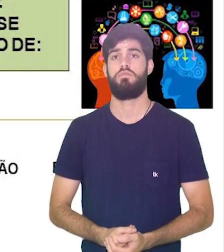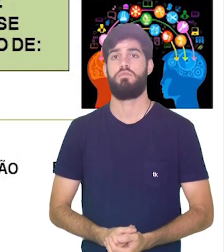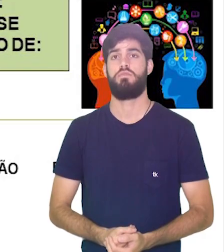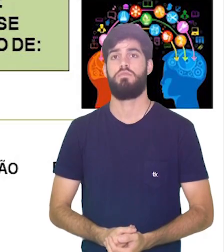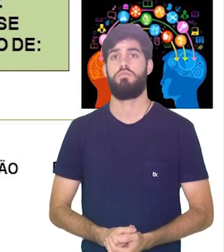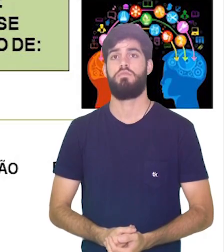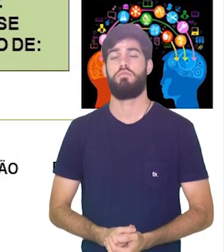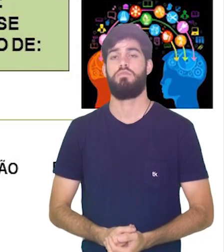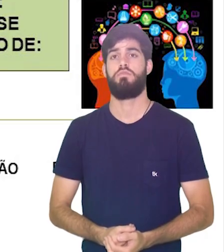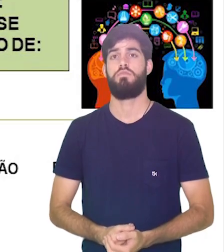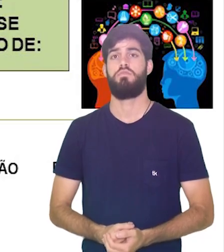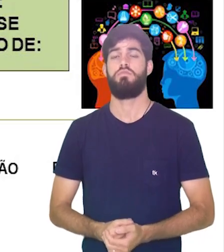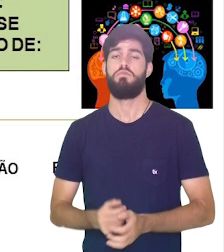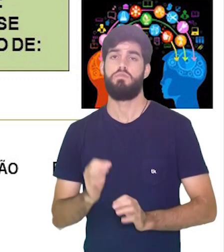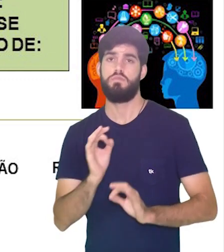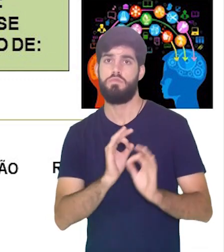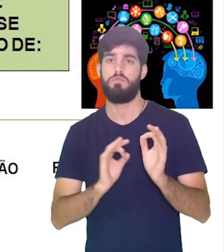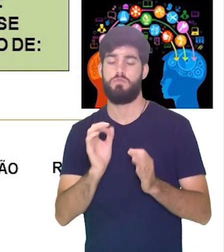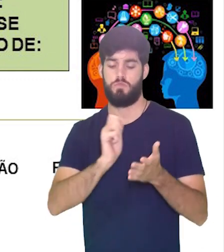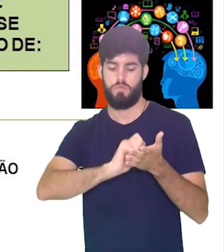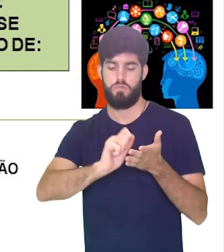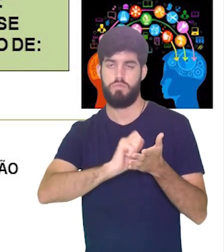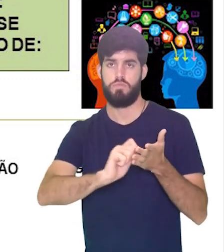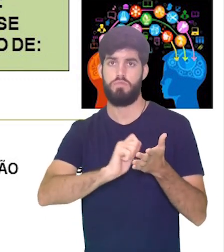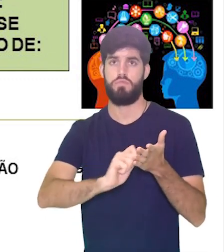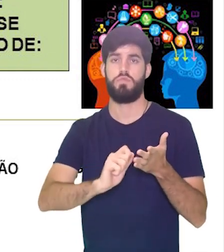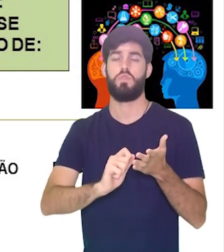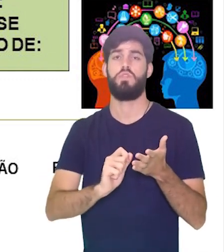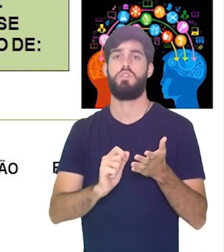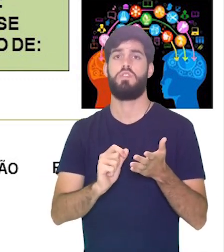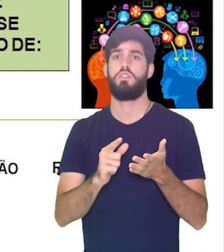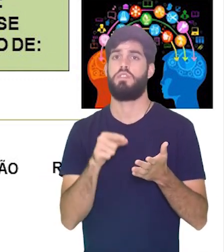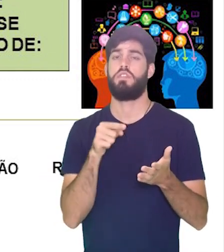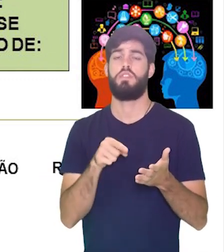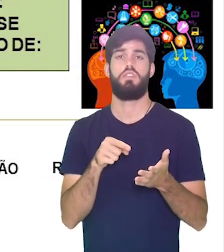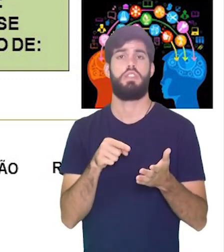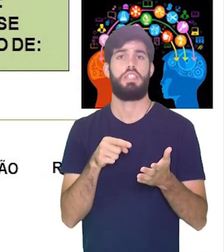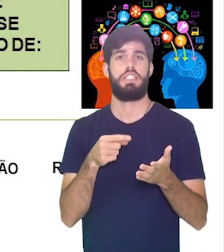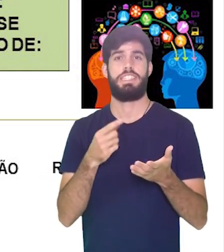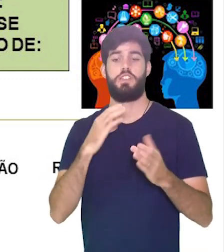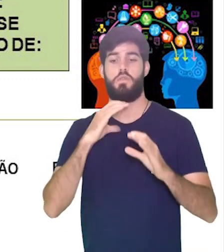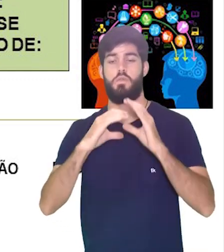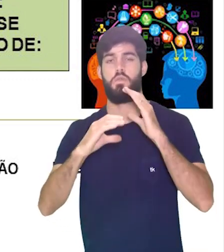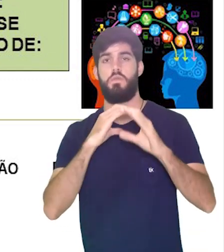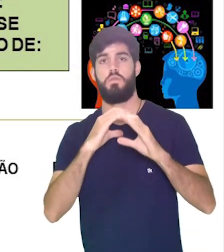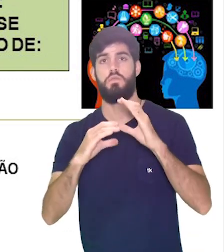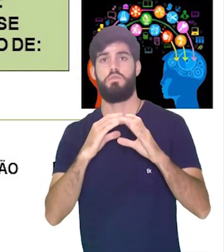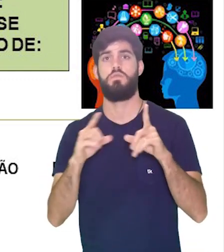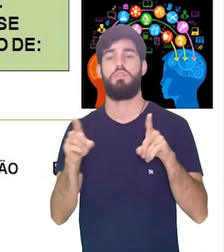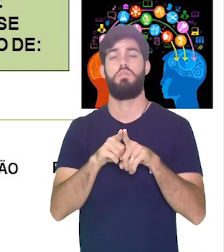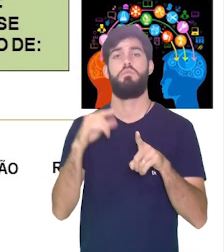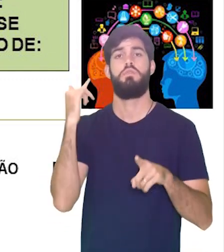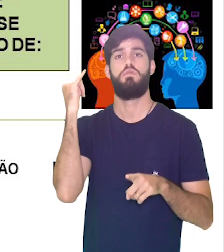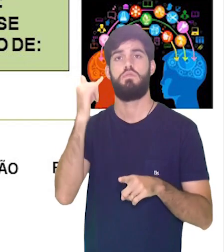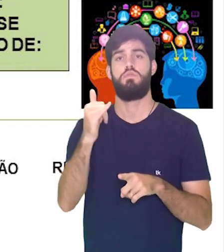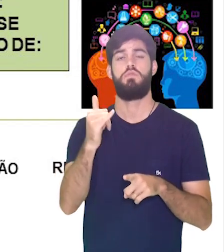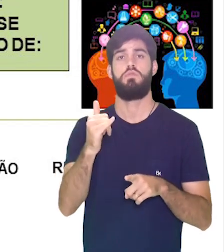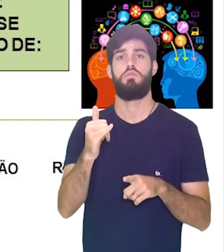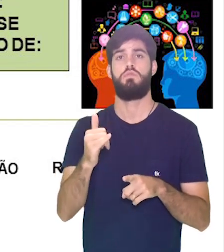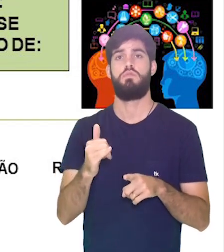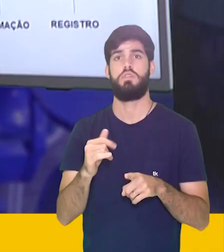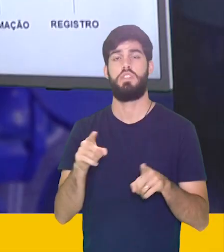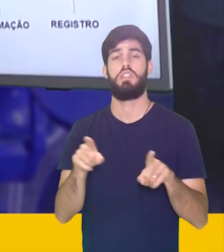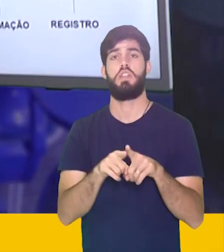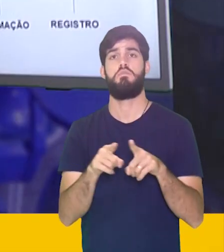E assim, estabelecida a escrita, ela tornou-se um instrumento de comunicação, de